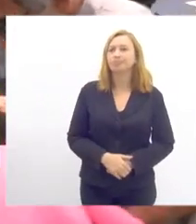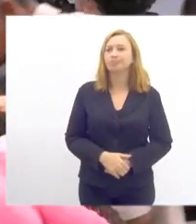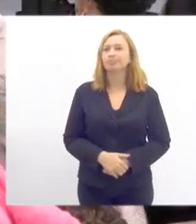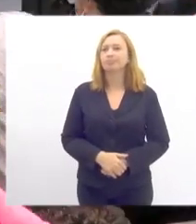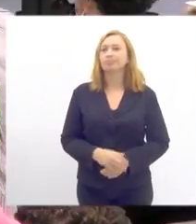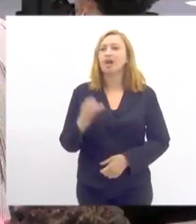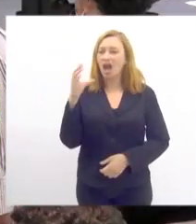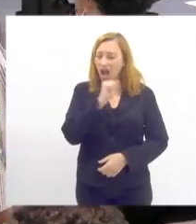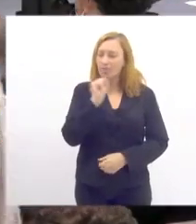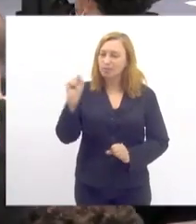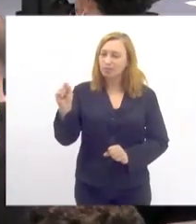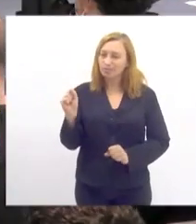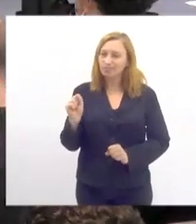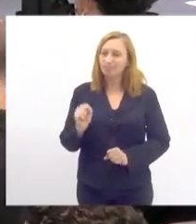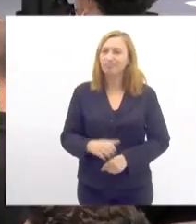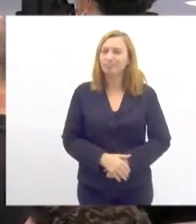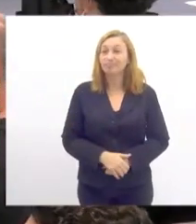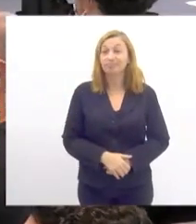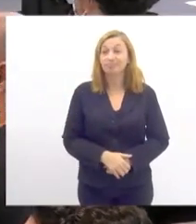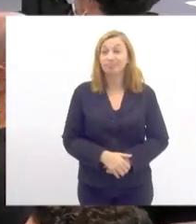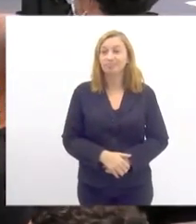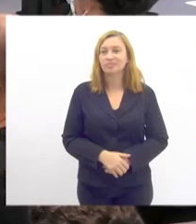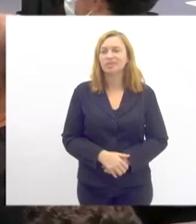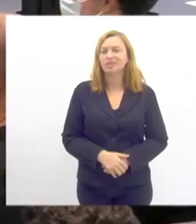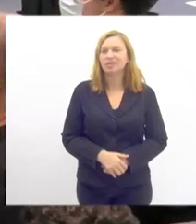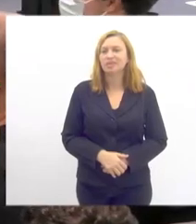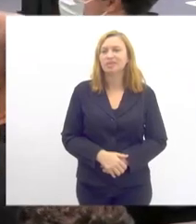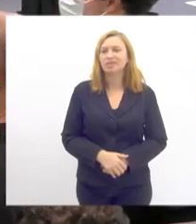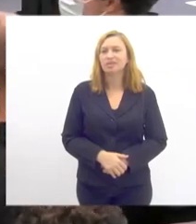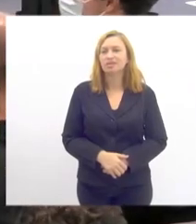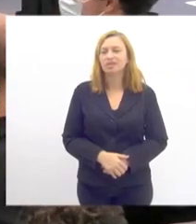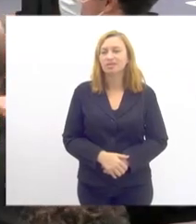passar a palavra rapidamente aí, porque...